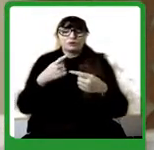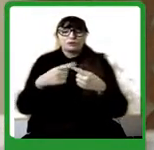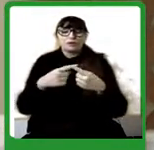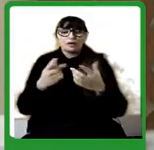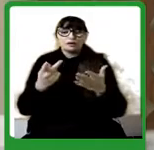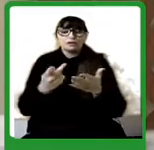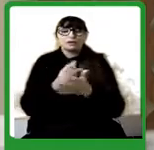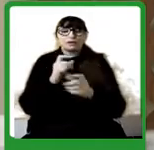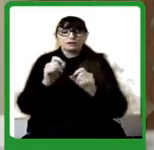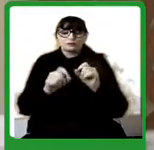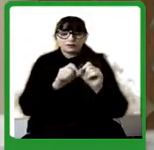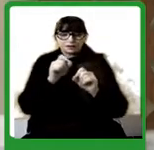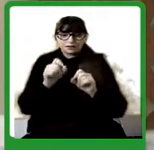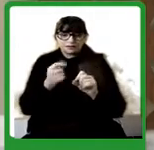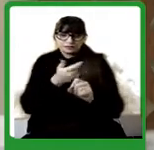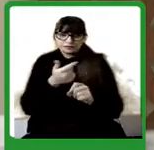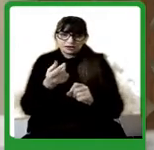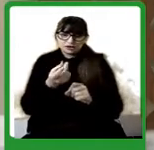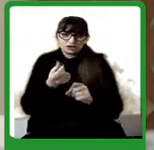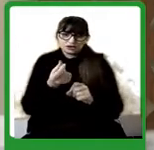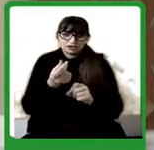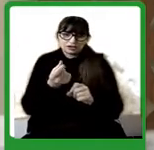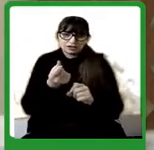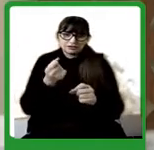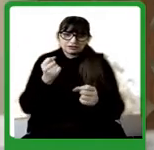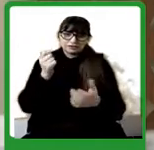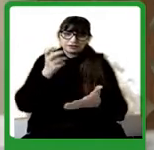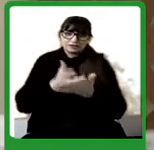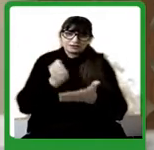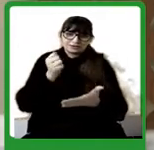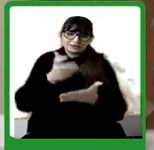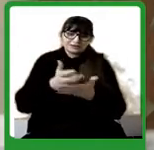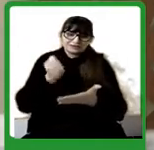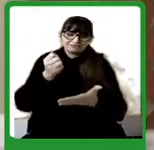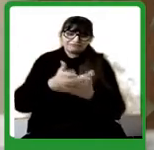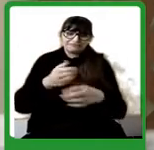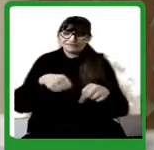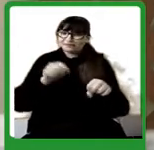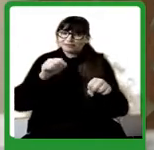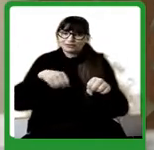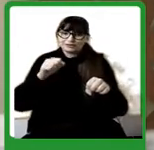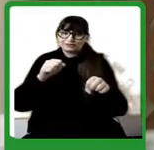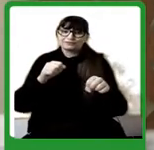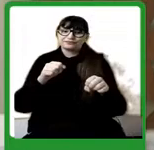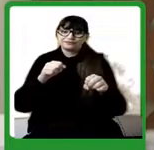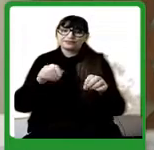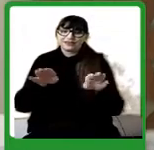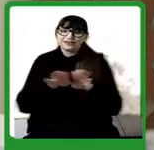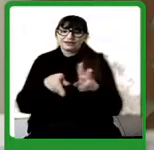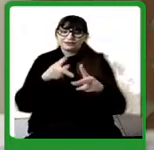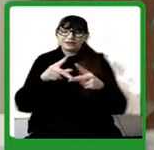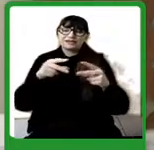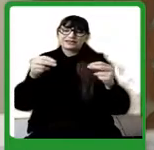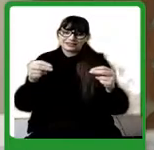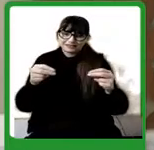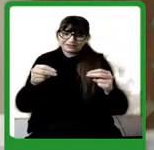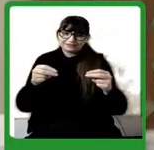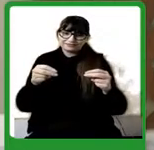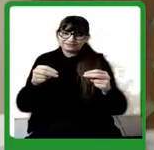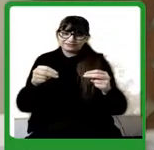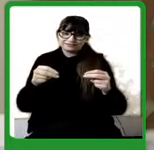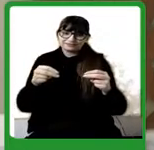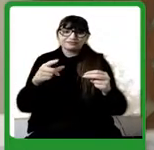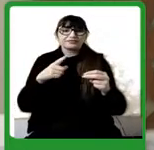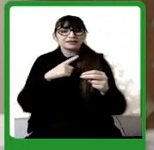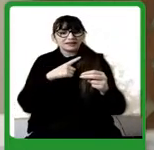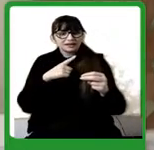ter dinheiro pra gastar com outras coisas, vai gastar tudo na moto. Inclusive com um presente pra ela. Tá dando problema, né, nas compras de Mercado